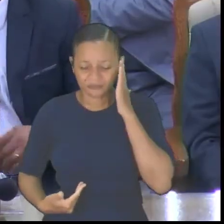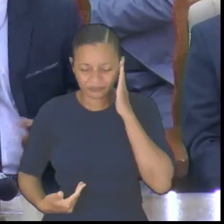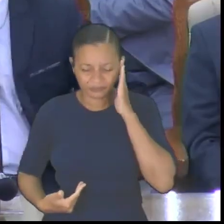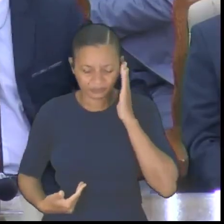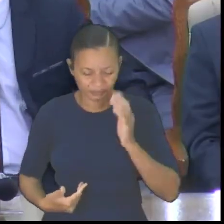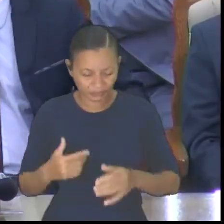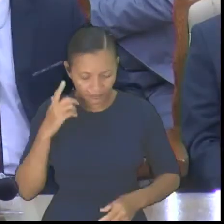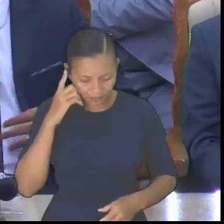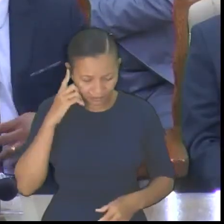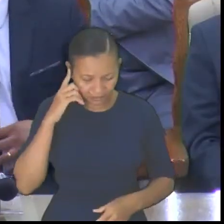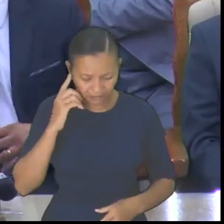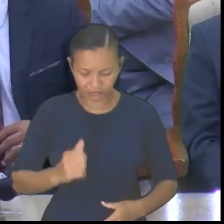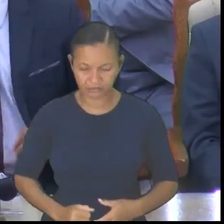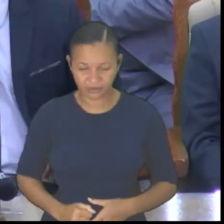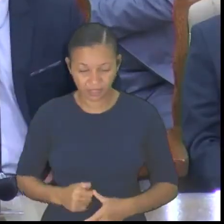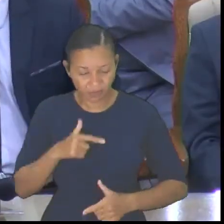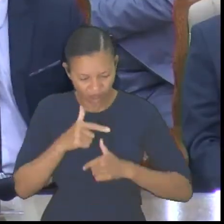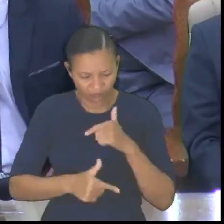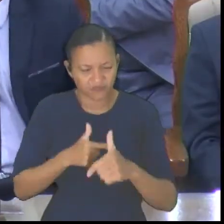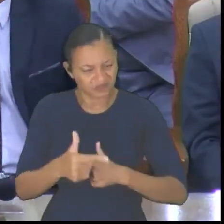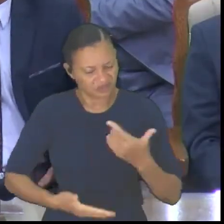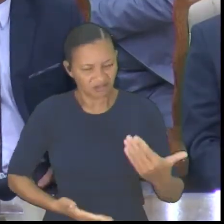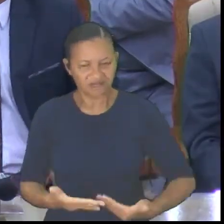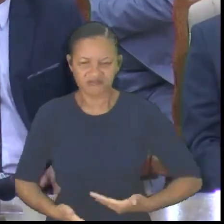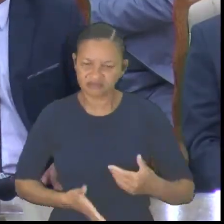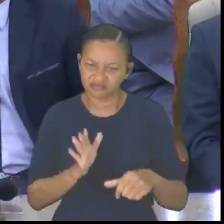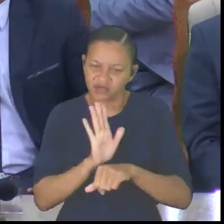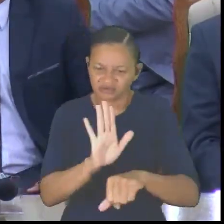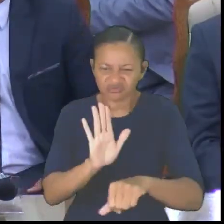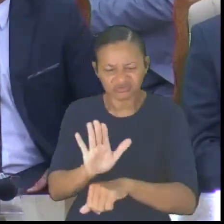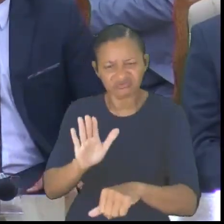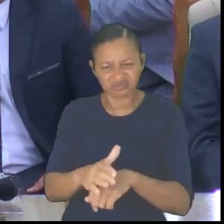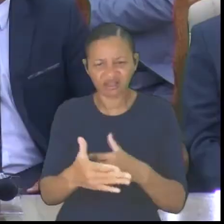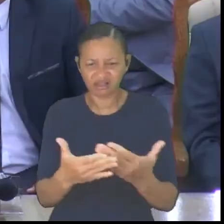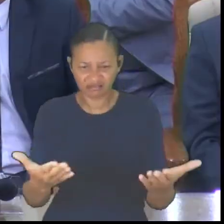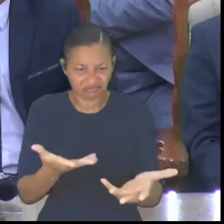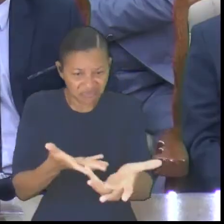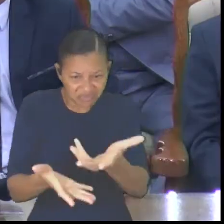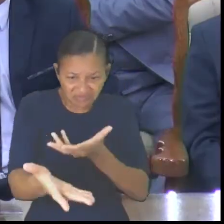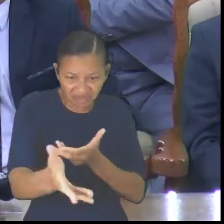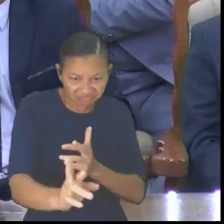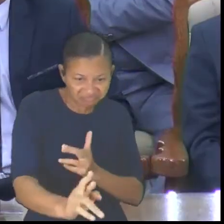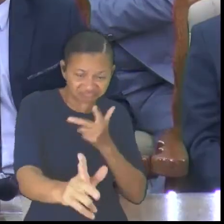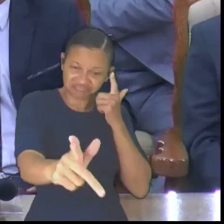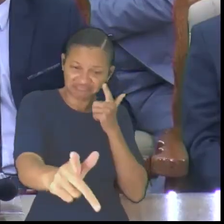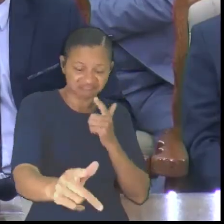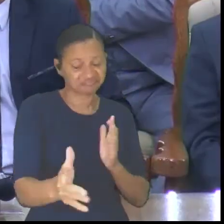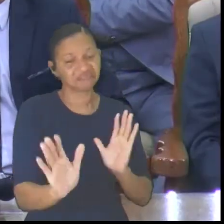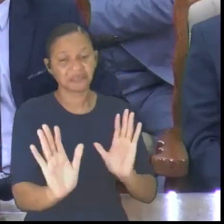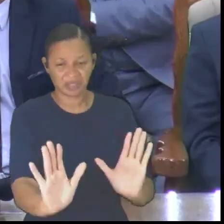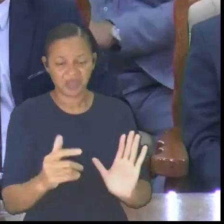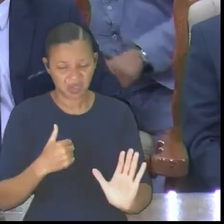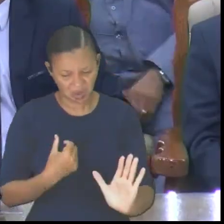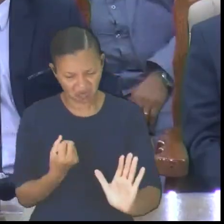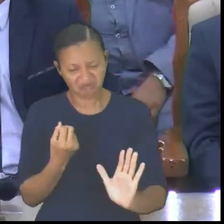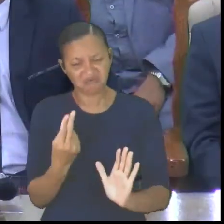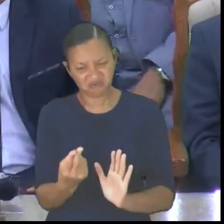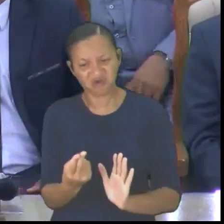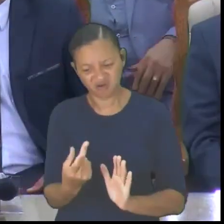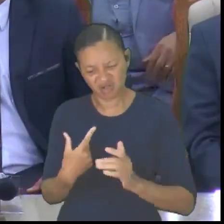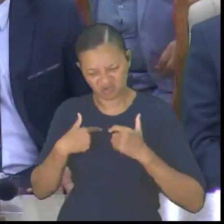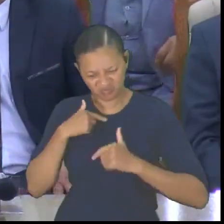eu vou fazer sem esperar nada em troca, e pelo contrário, eu sei que eu vou fazer e isso vai